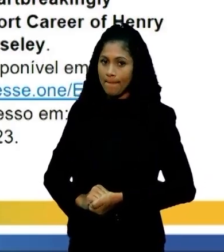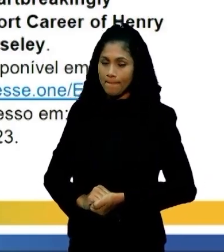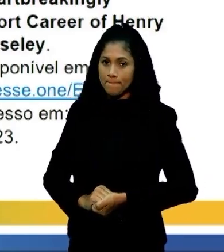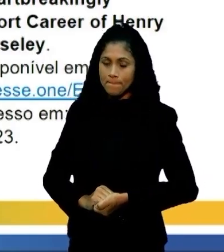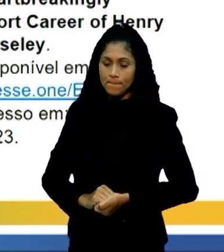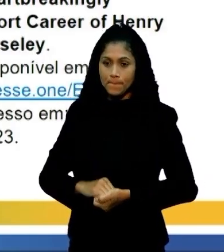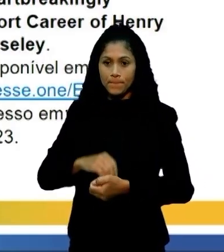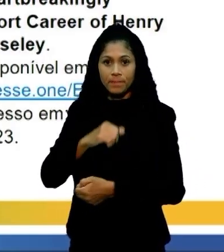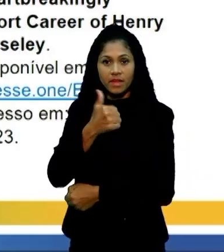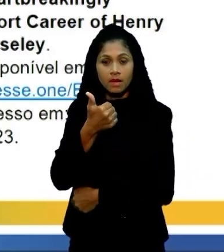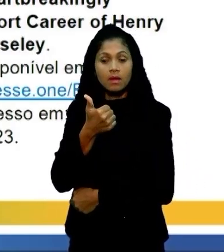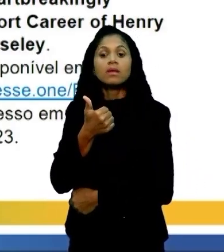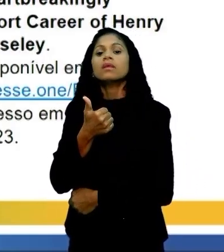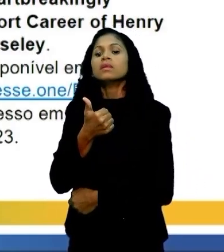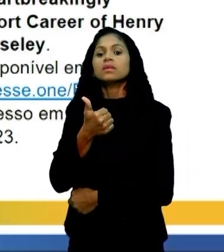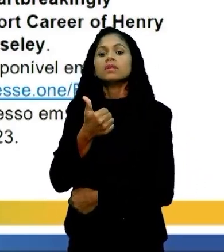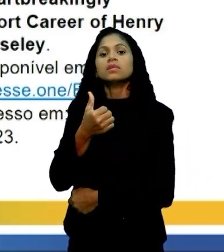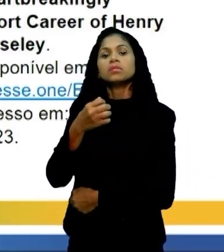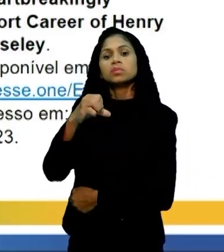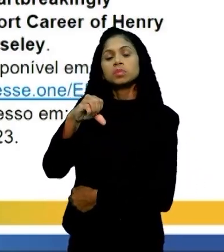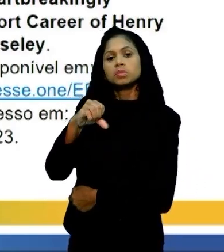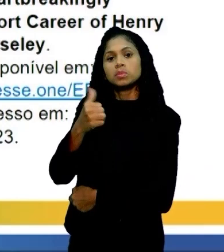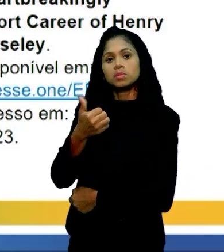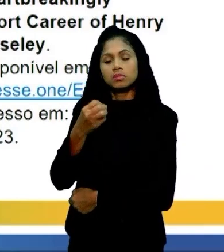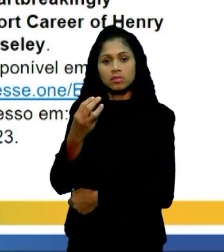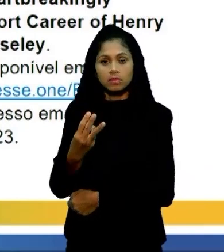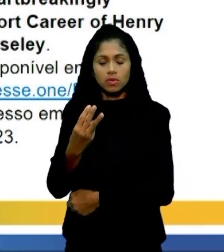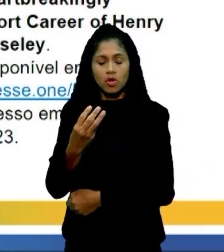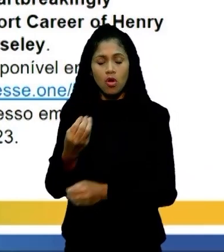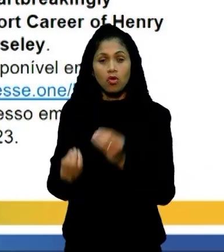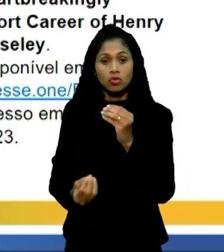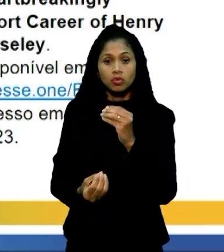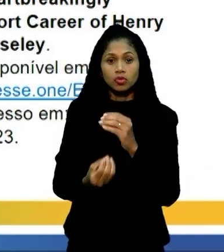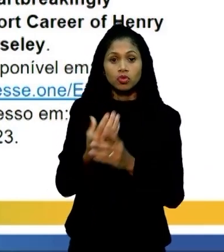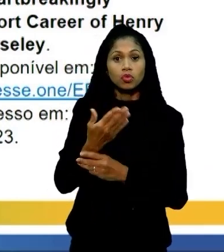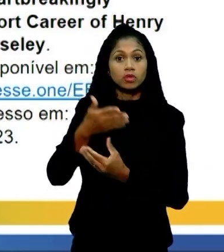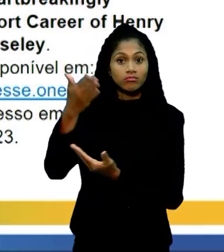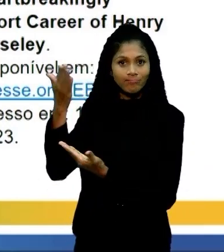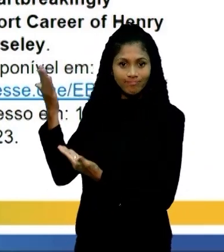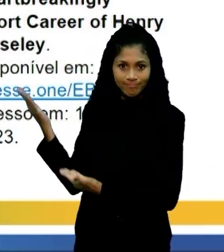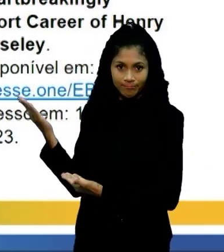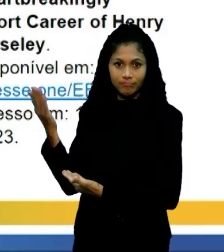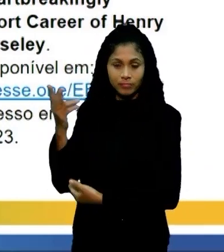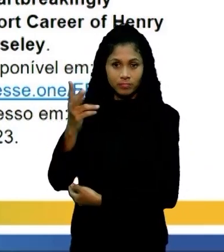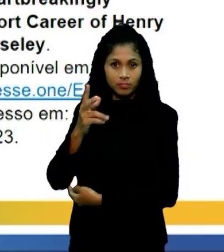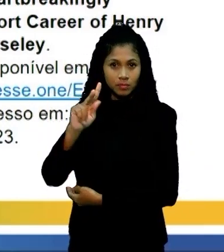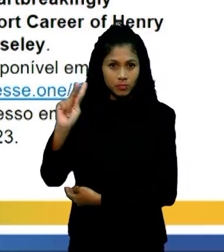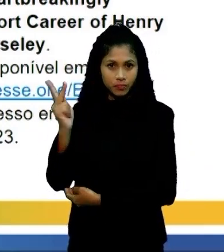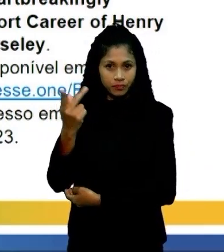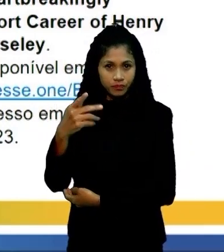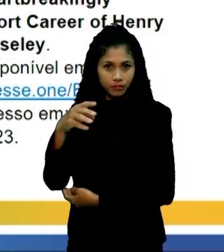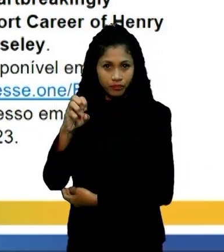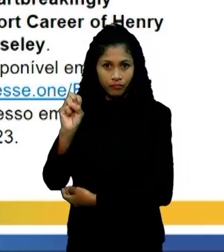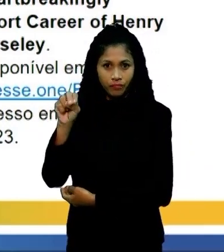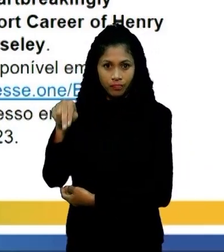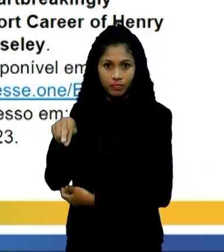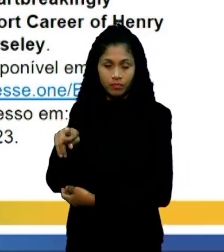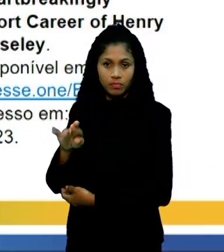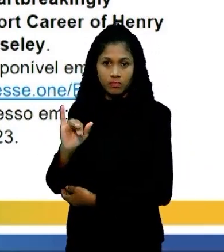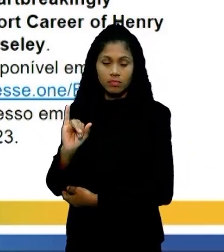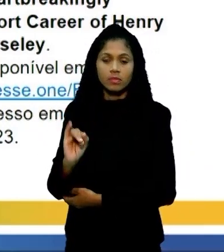Em 1913, surge então o Henry Moseley. Ele propôs então